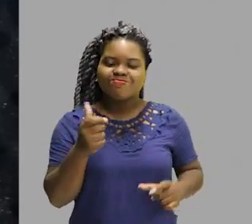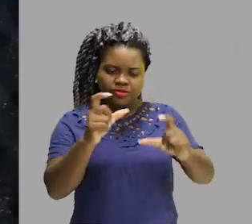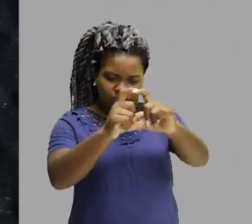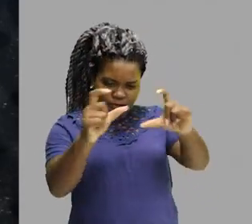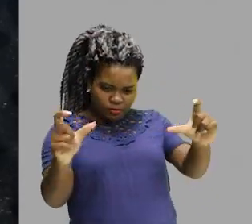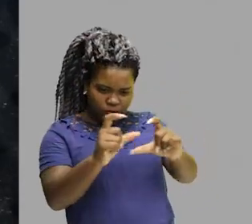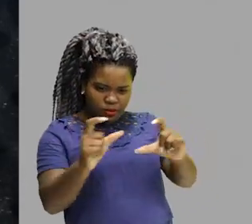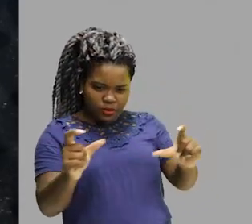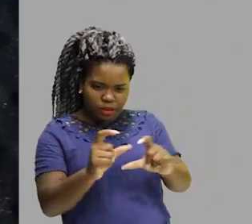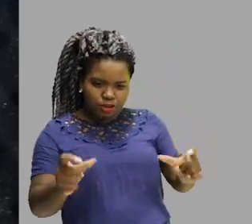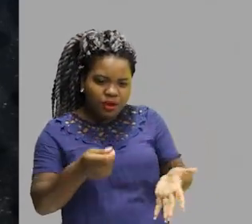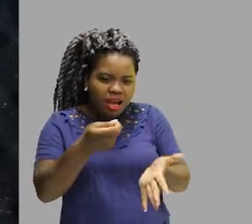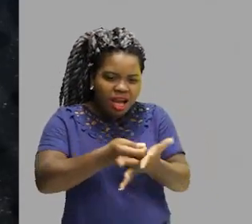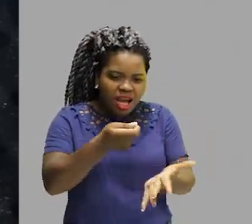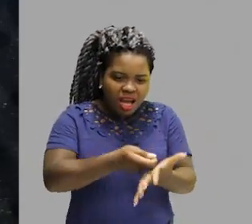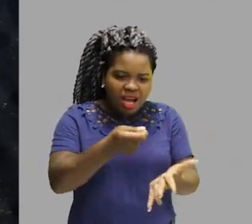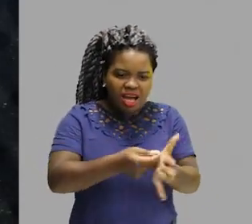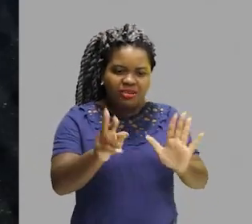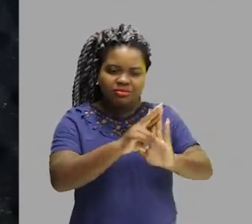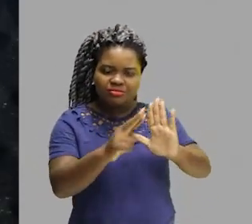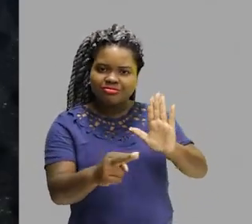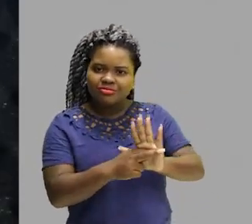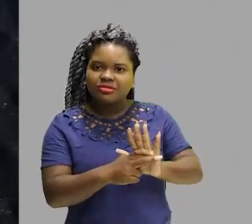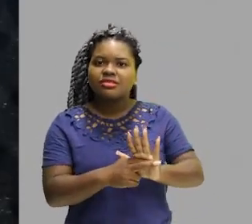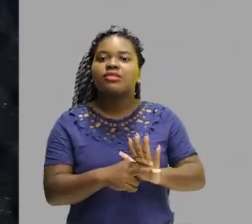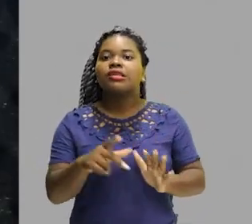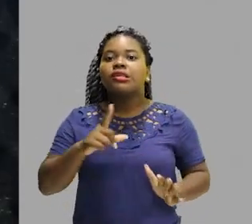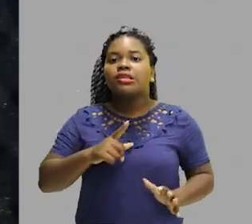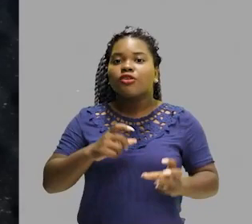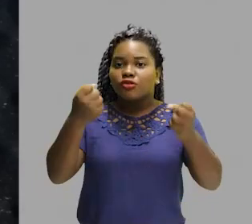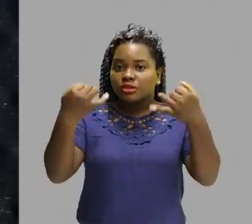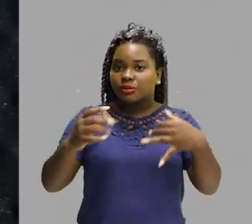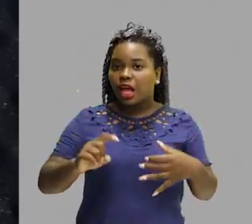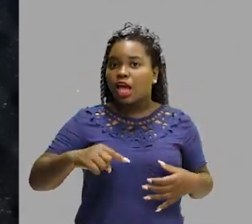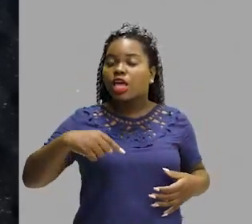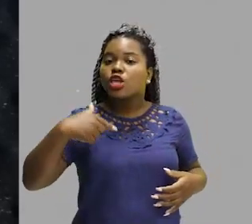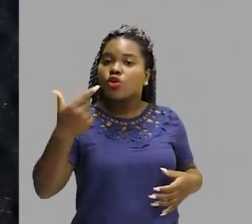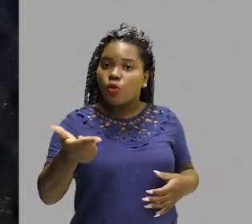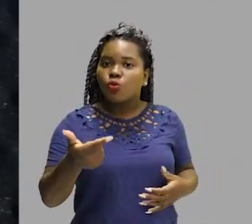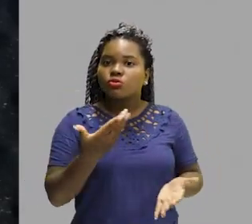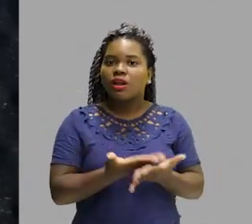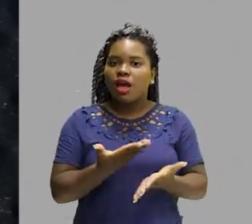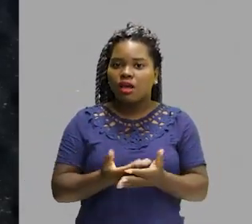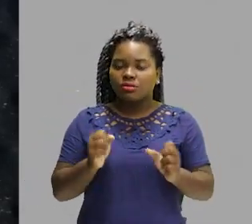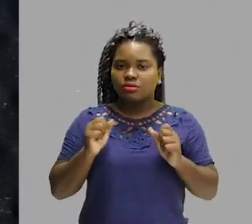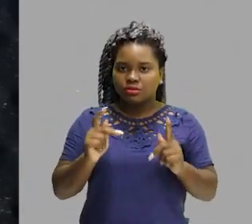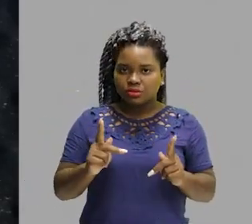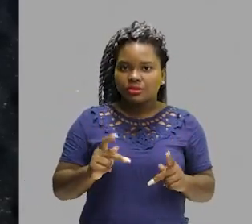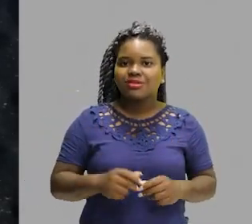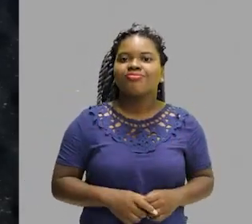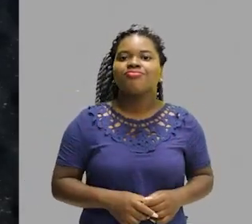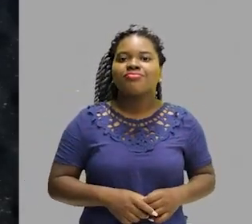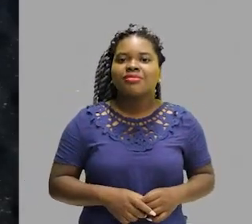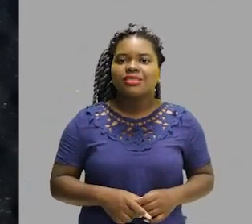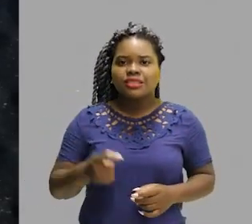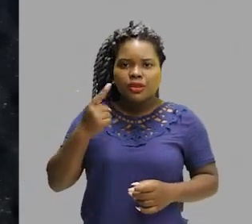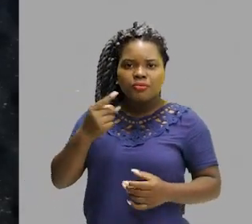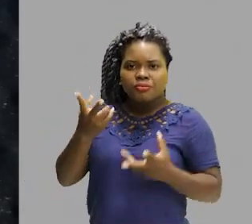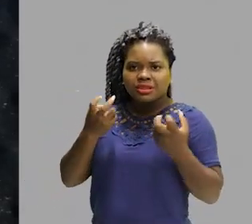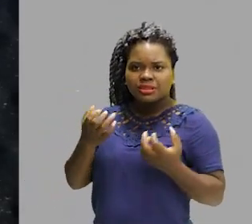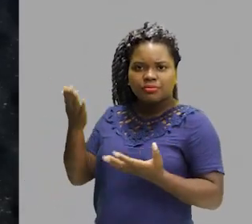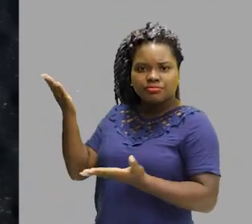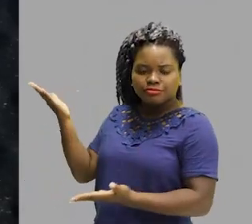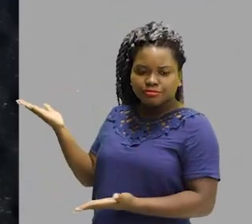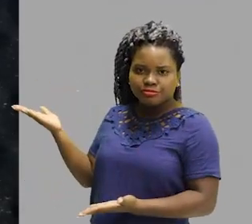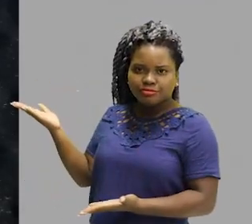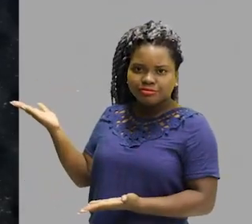versificação mais rígida, e nós vamos ver isso em outras aulas. É disso que nós estamos falando, quando o autor diz aqui, ó, utiliza diferentes